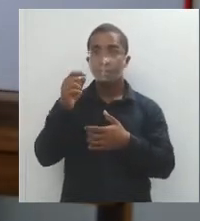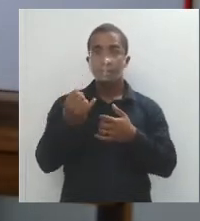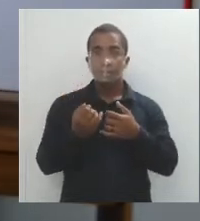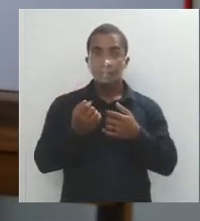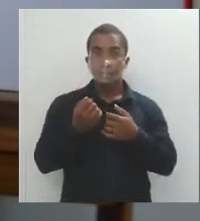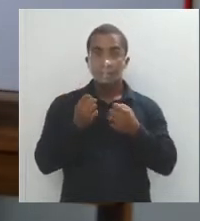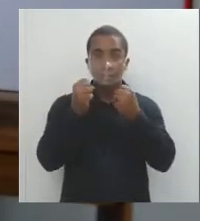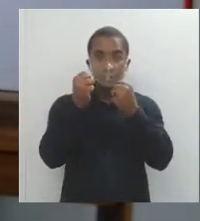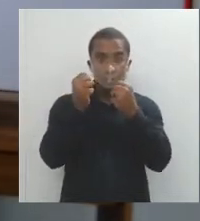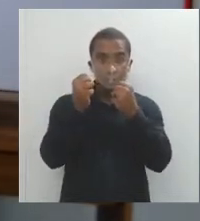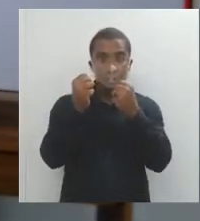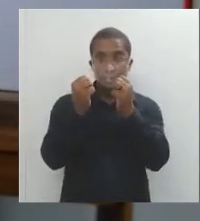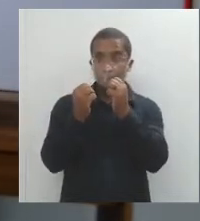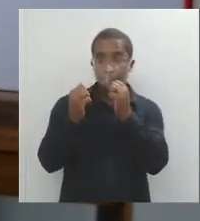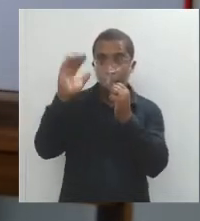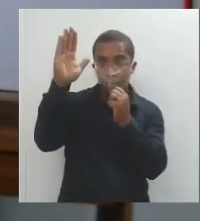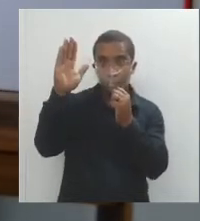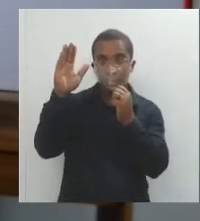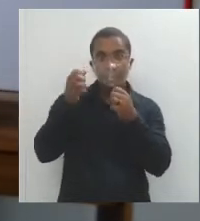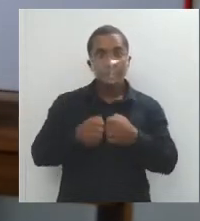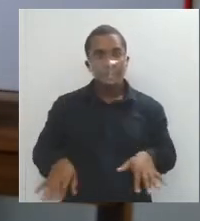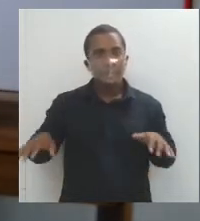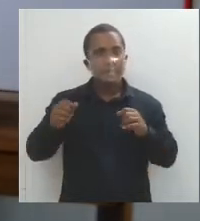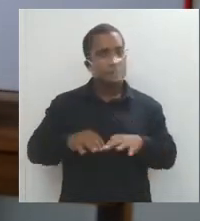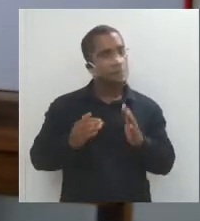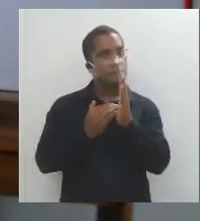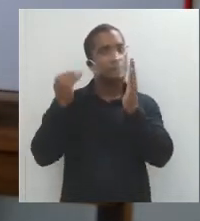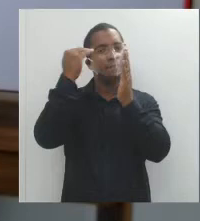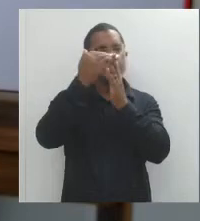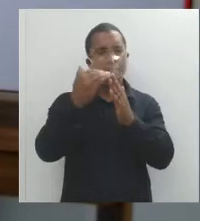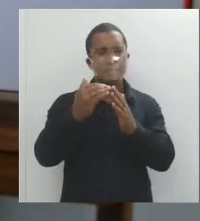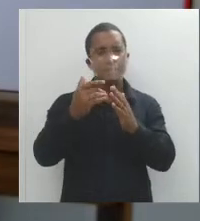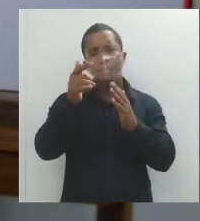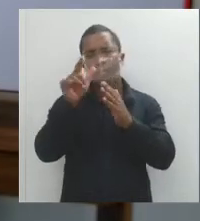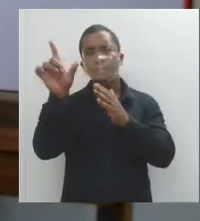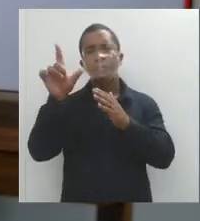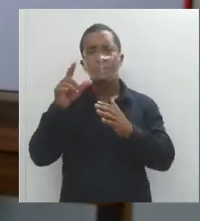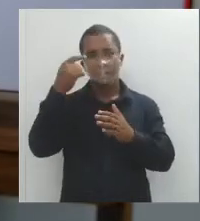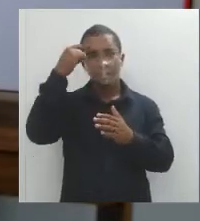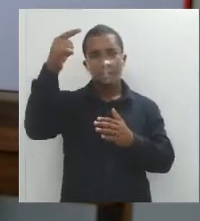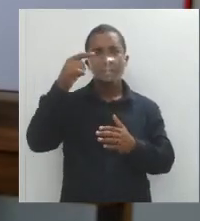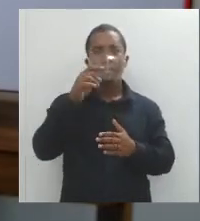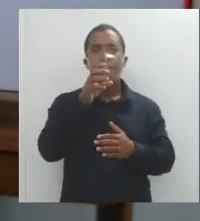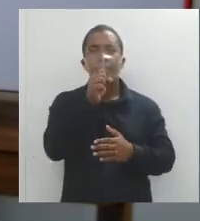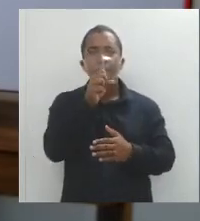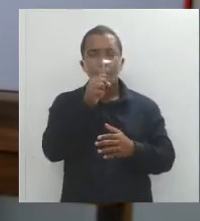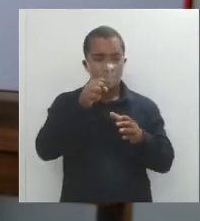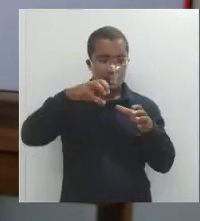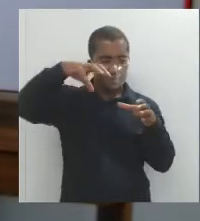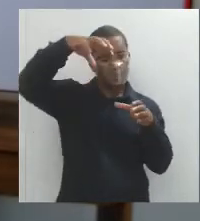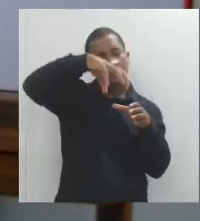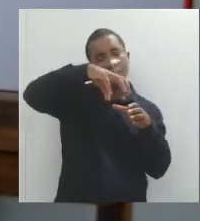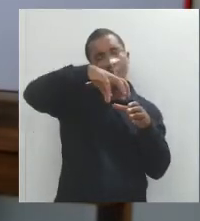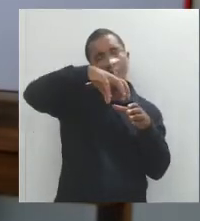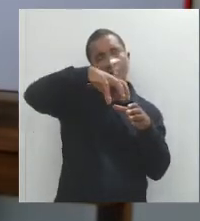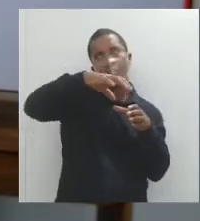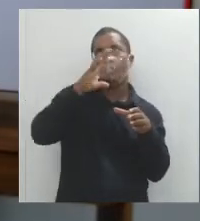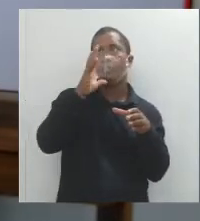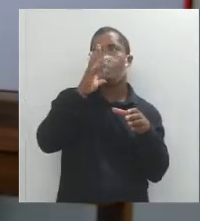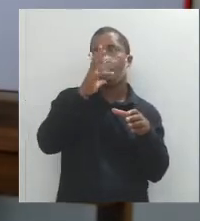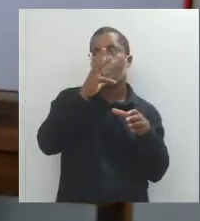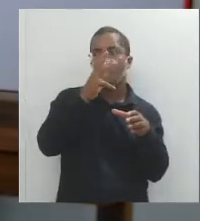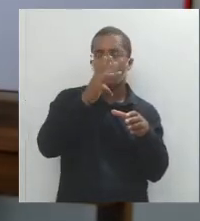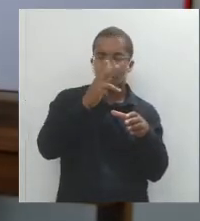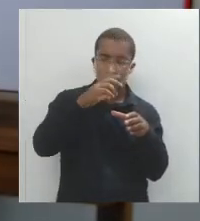Se você tem um espremedor de laranja, daquele modelo mais antigo, mais simplesinho, fica... Você bota a laranja, fica bem